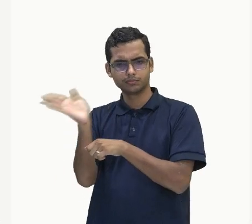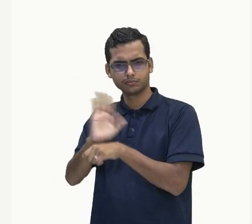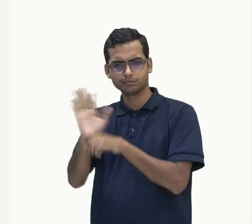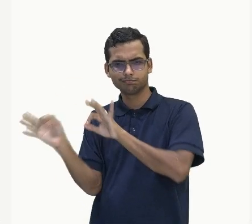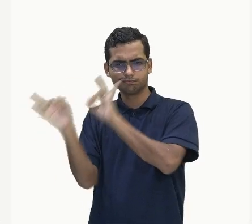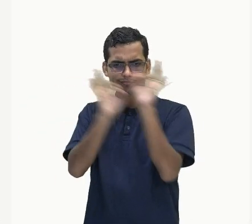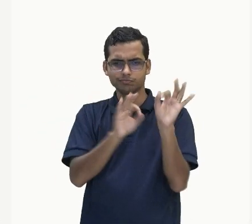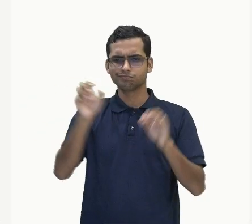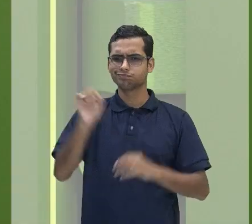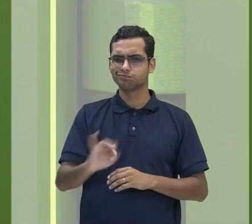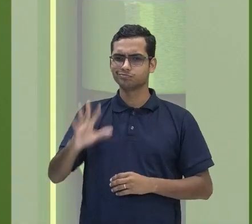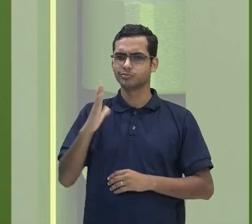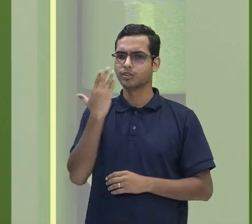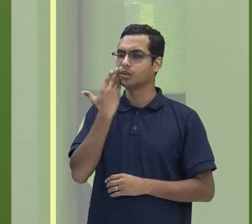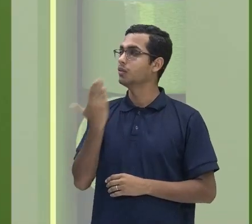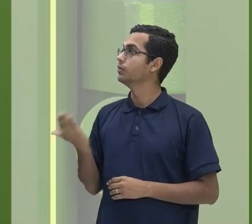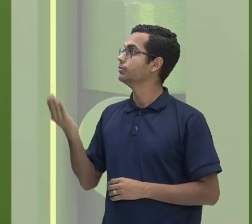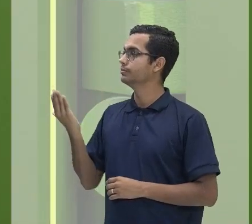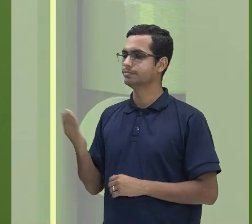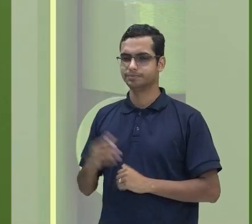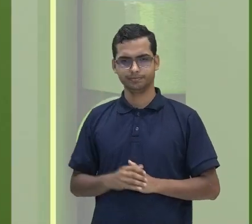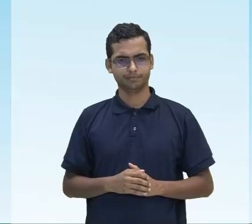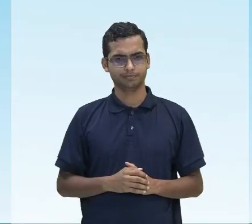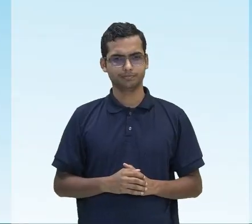formação da imagem no espelho convexo.